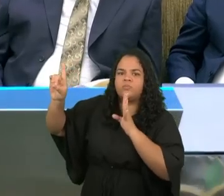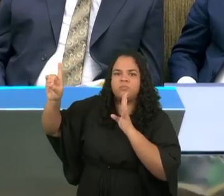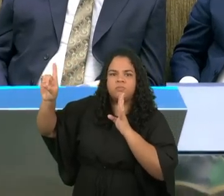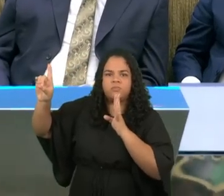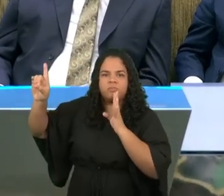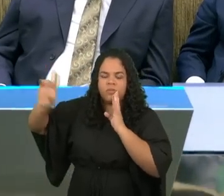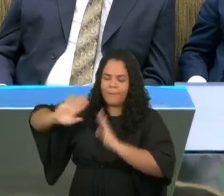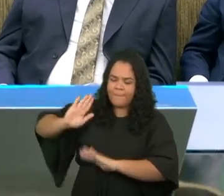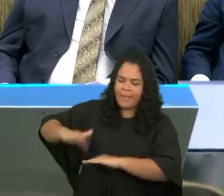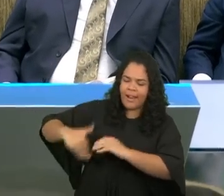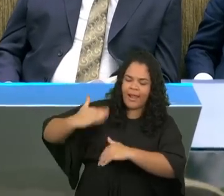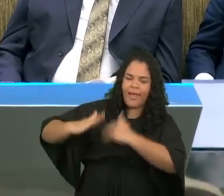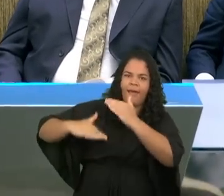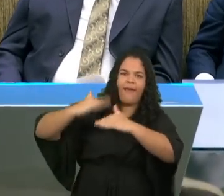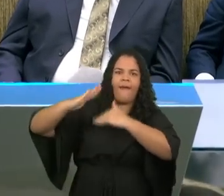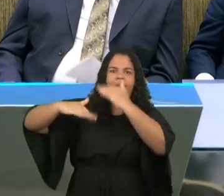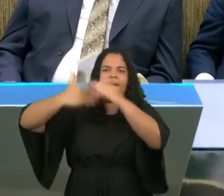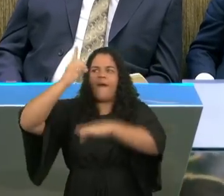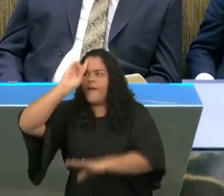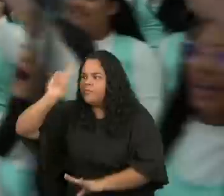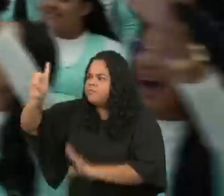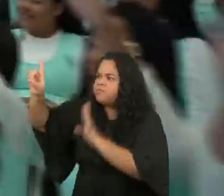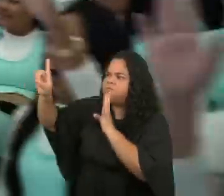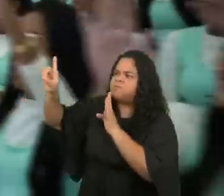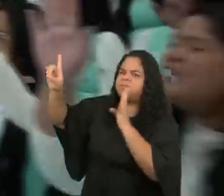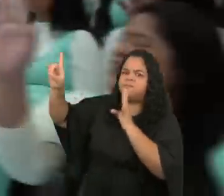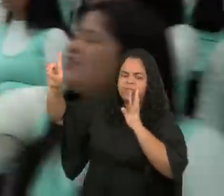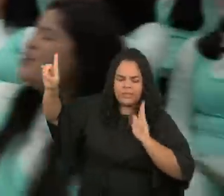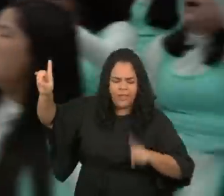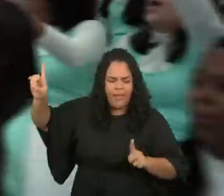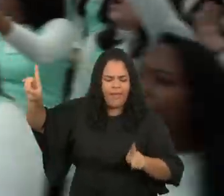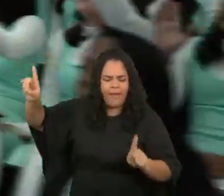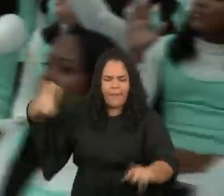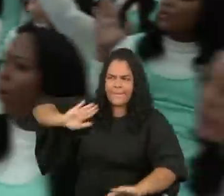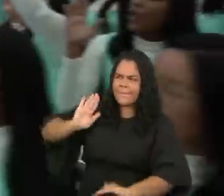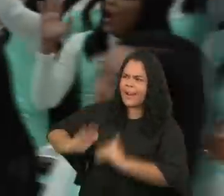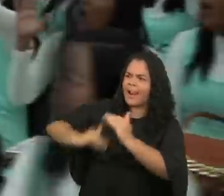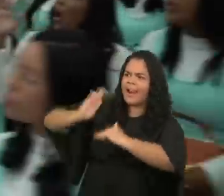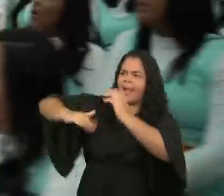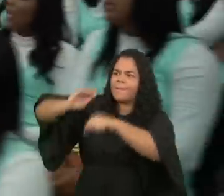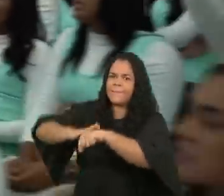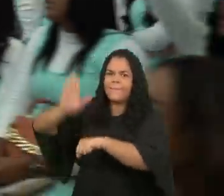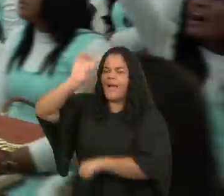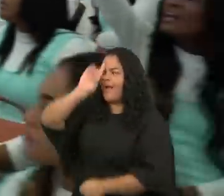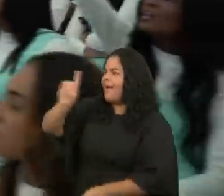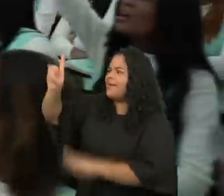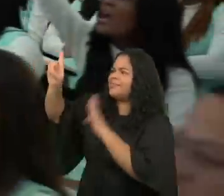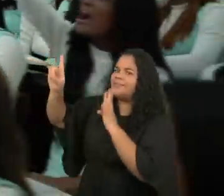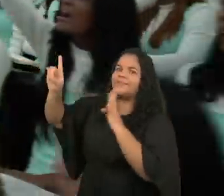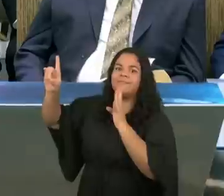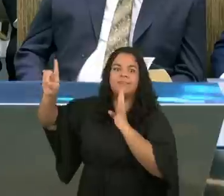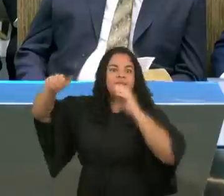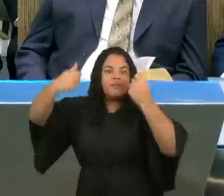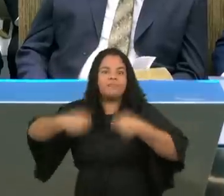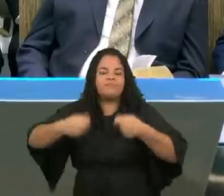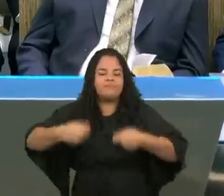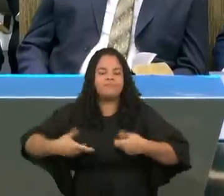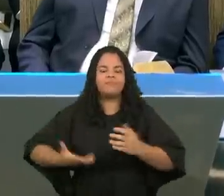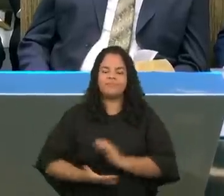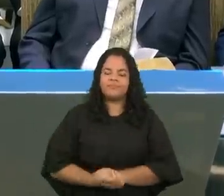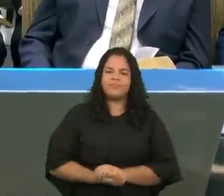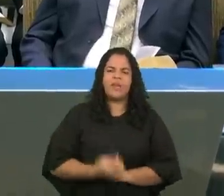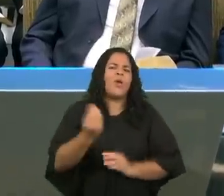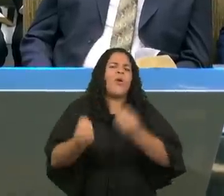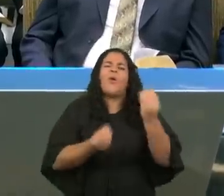conheçamos, conheçamos e prossigamos em conhecer a Deus. rocha. A sua saída